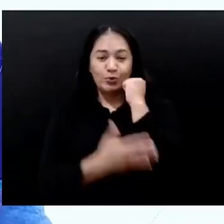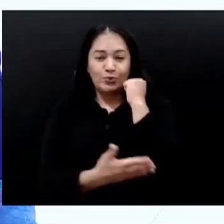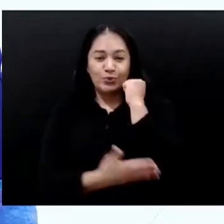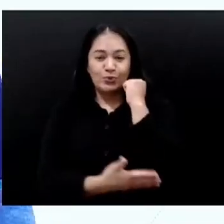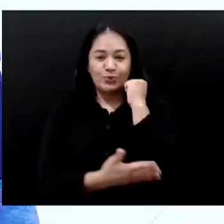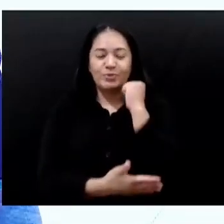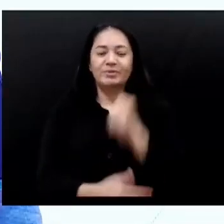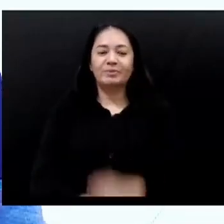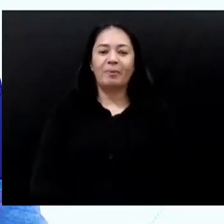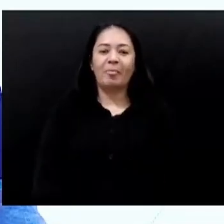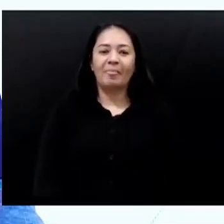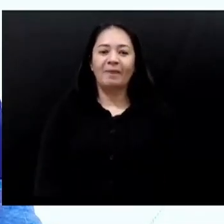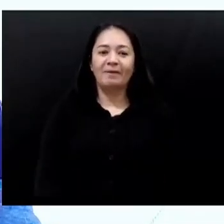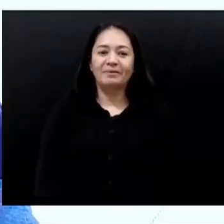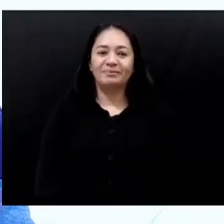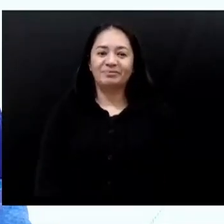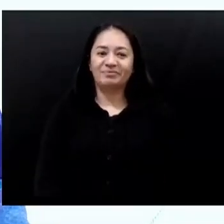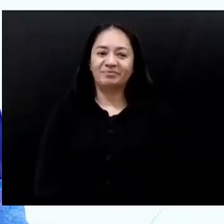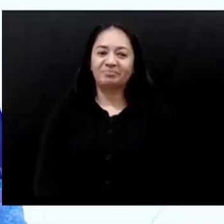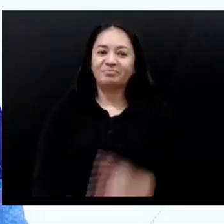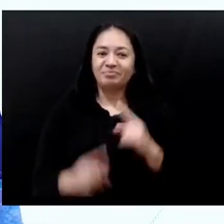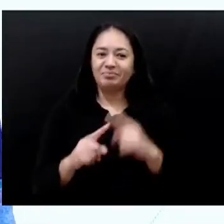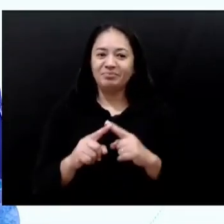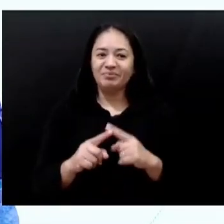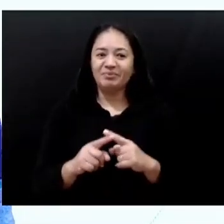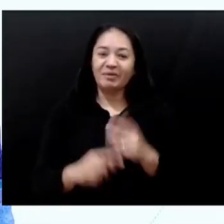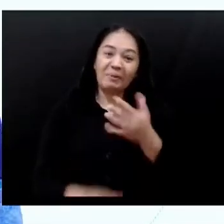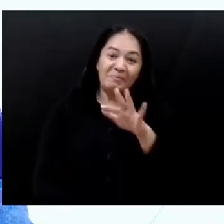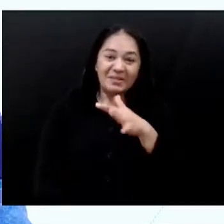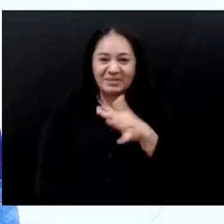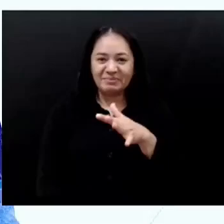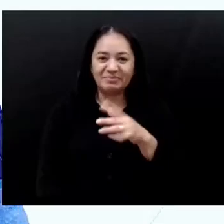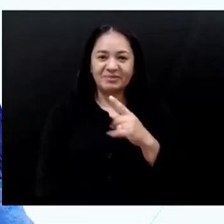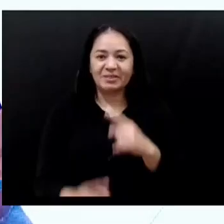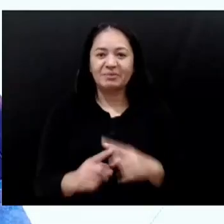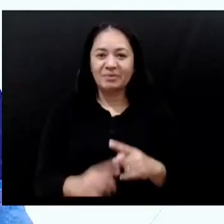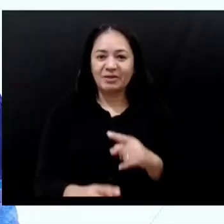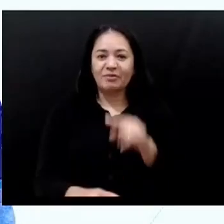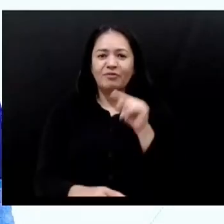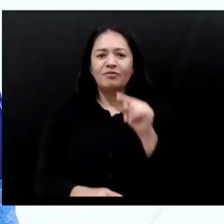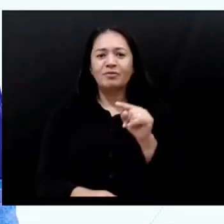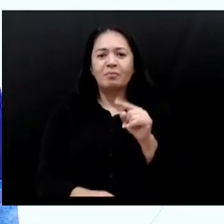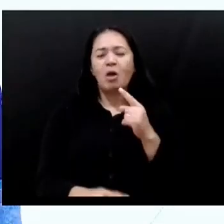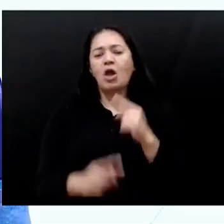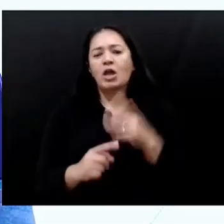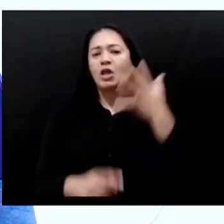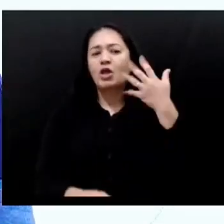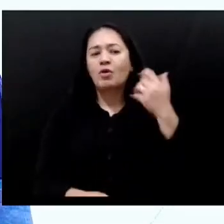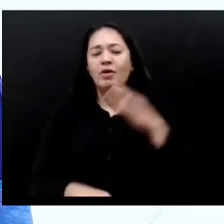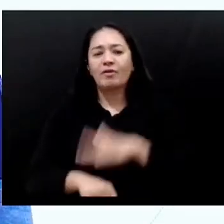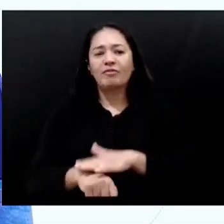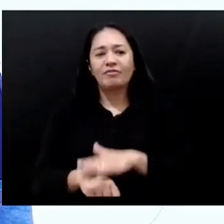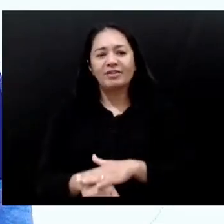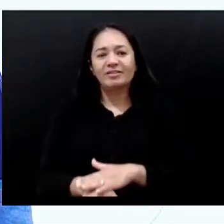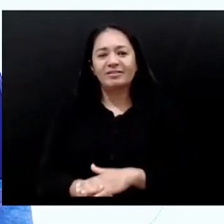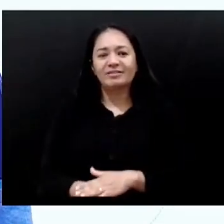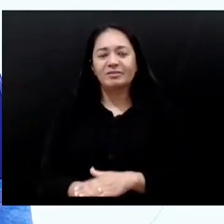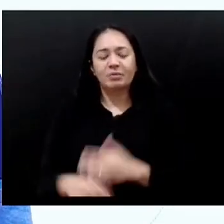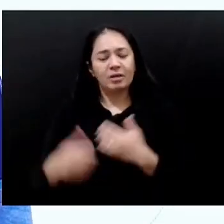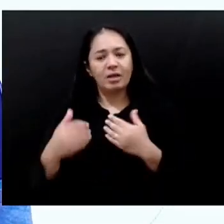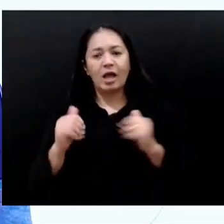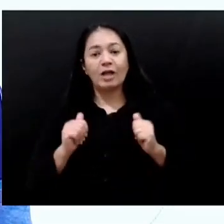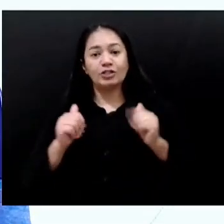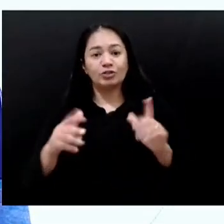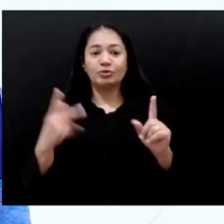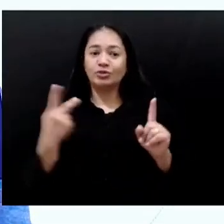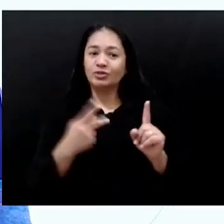prefeito, porque, mais ou menos, porque você disse, por que o Igor que fez isso? Porque partiu dele, né, esse